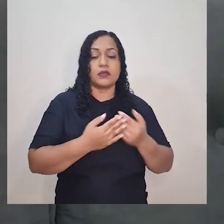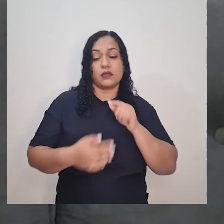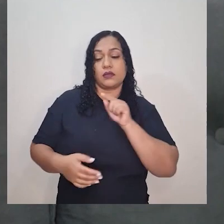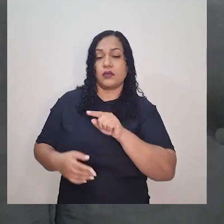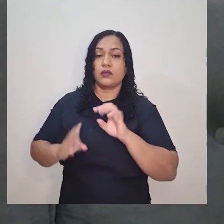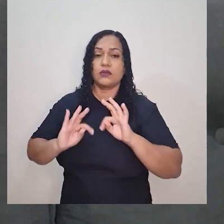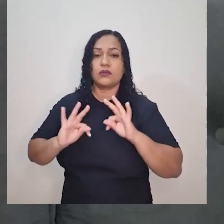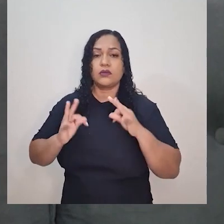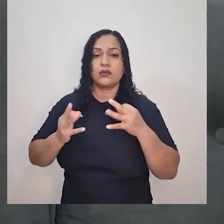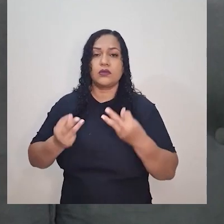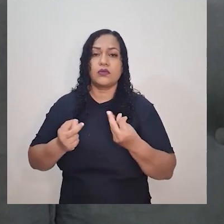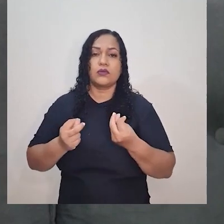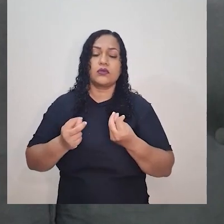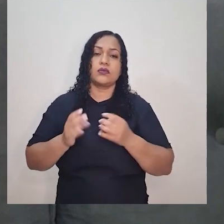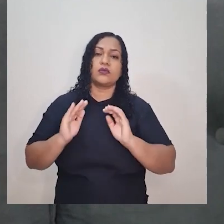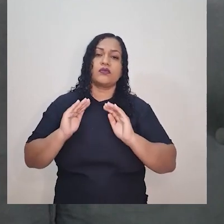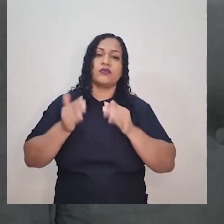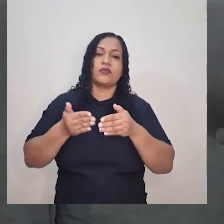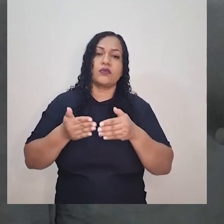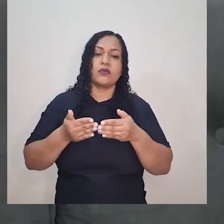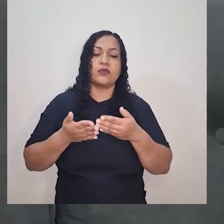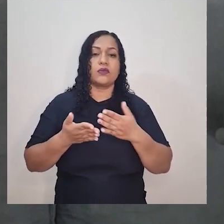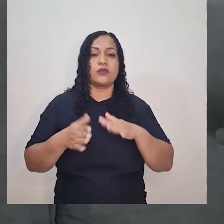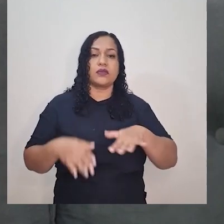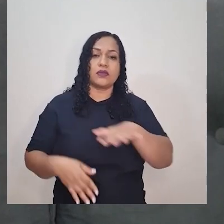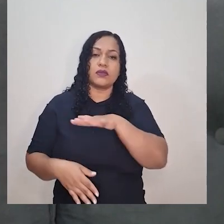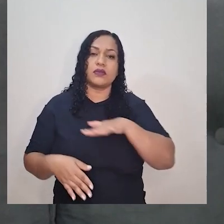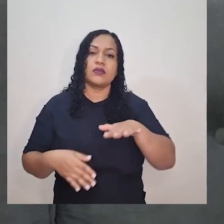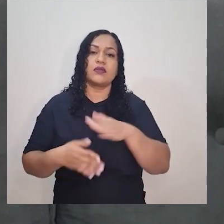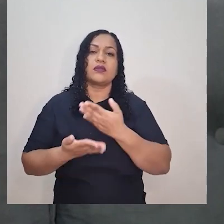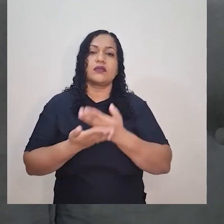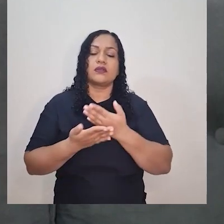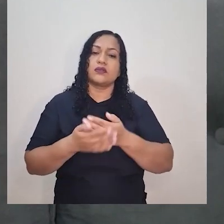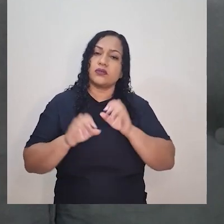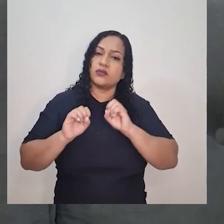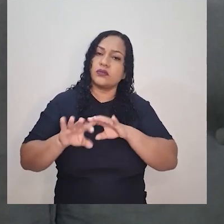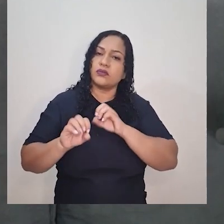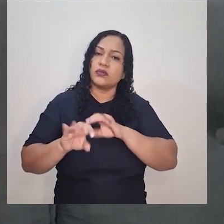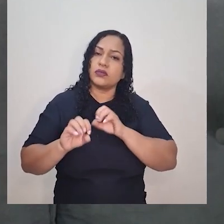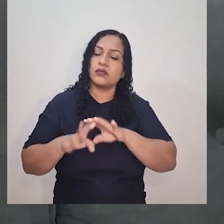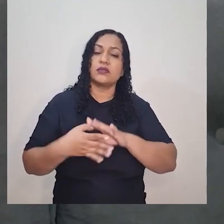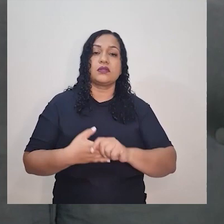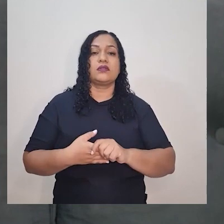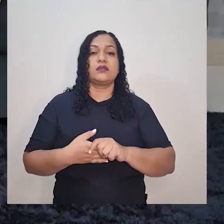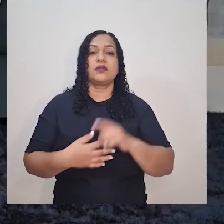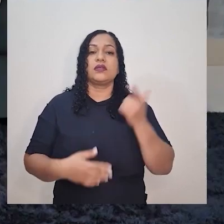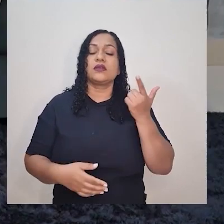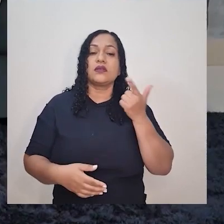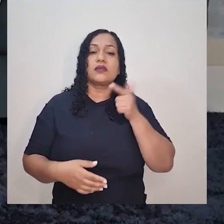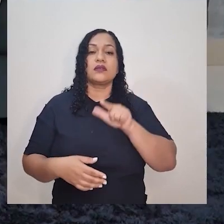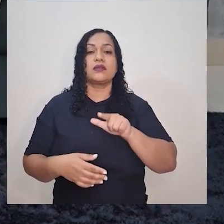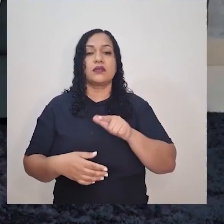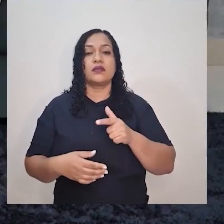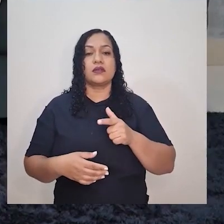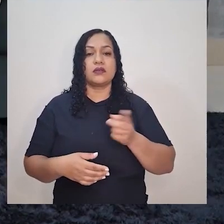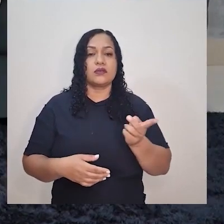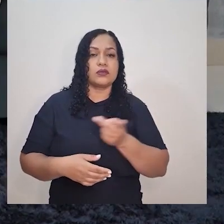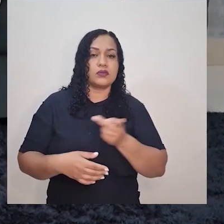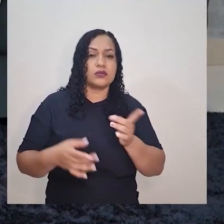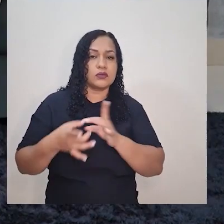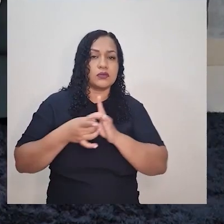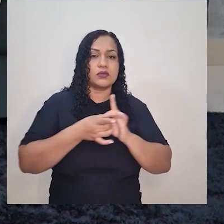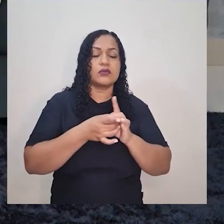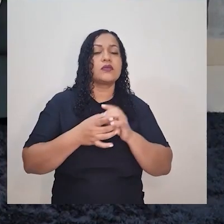funções educativas, para que nós possamos ter um resultado eficaz naquilo que se refere ao aspecto